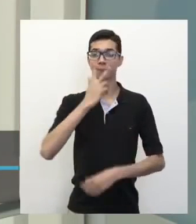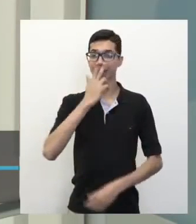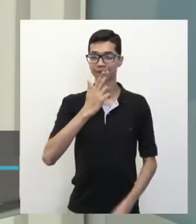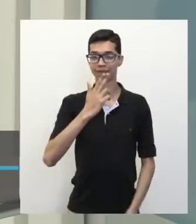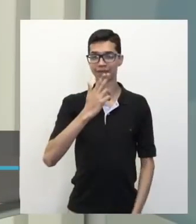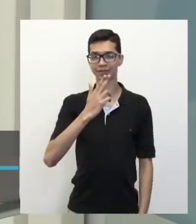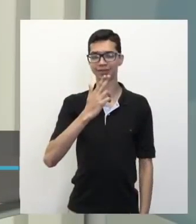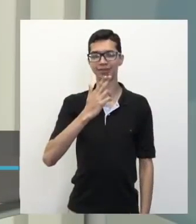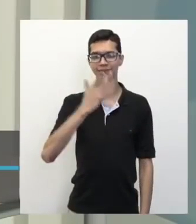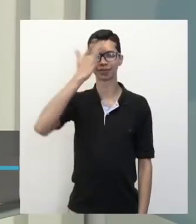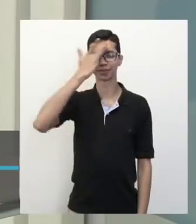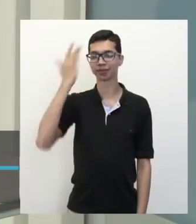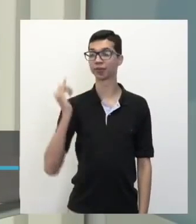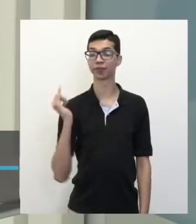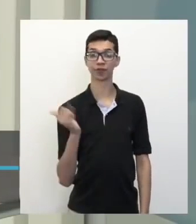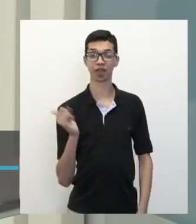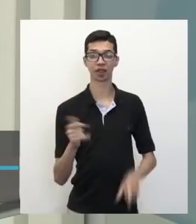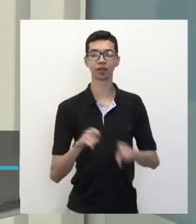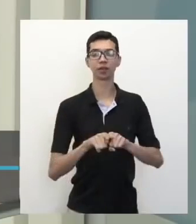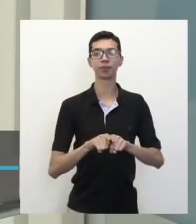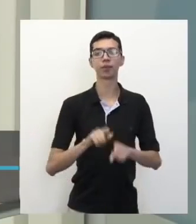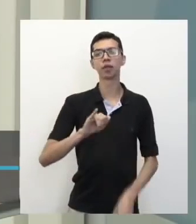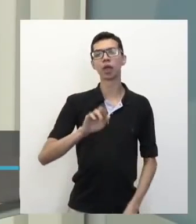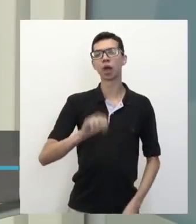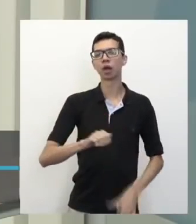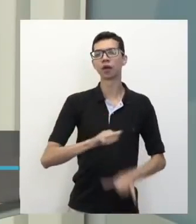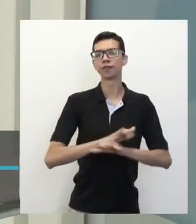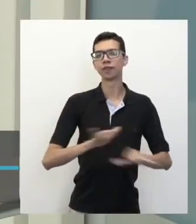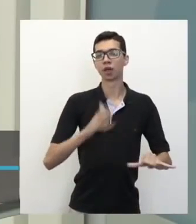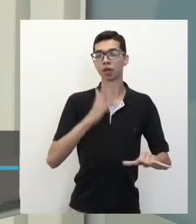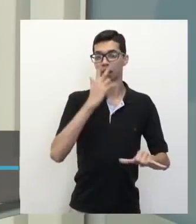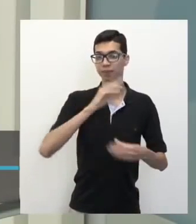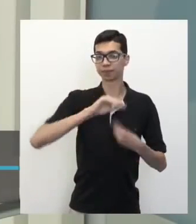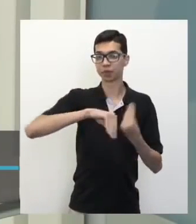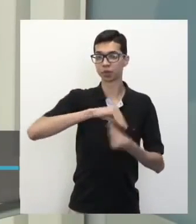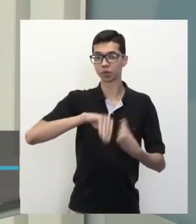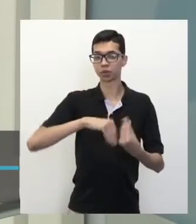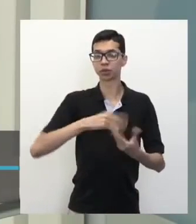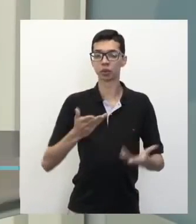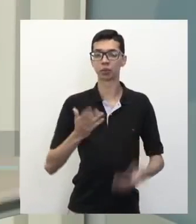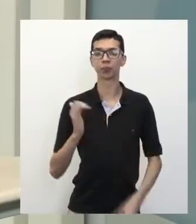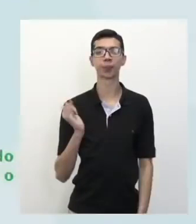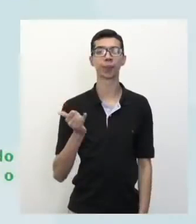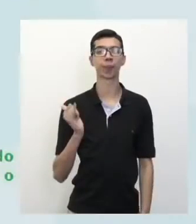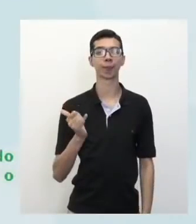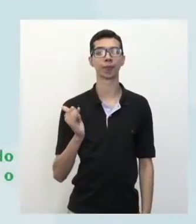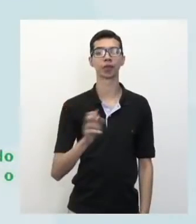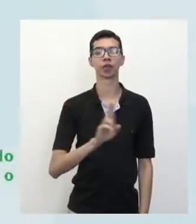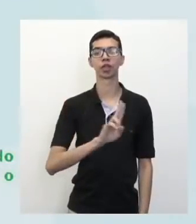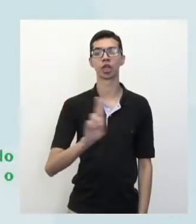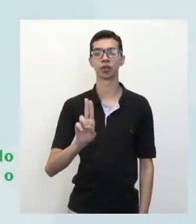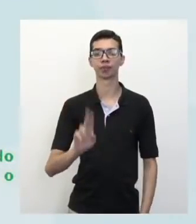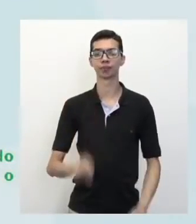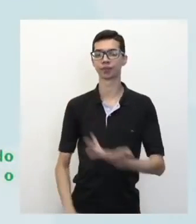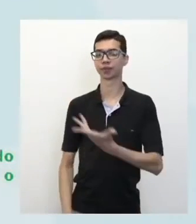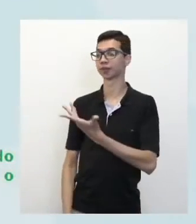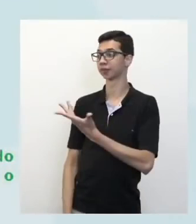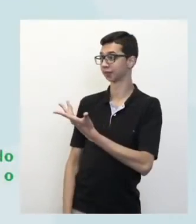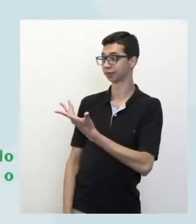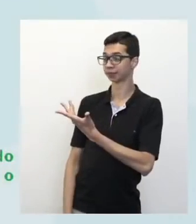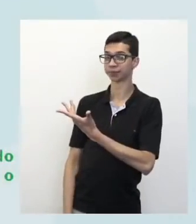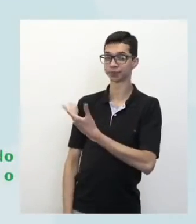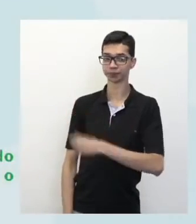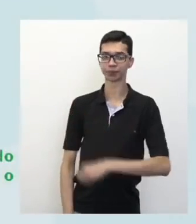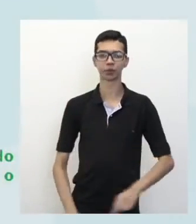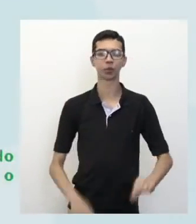narrador com a fala da Yara. Então a gente tem um narrador onisciente, né? Que é o que está aí. Tela. Pode colocar na tela, ó. O narrador